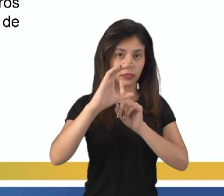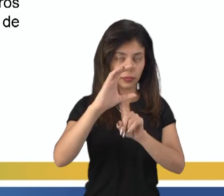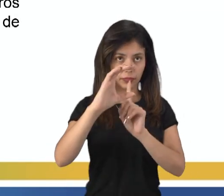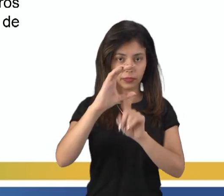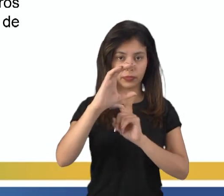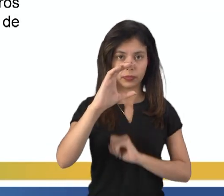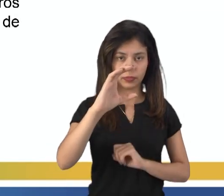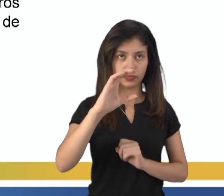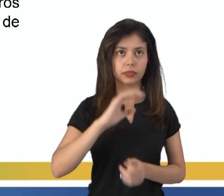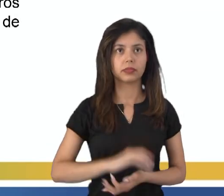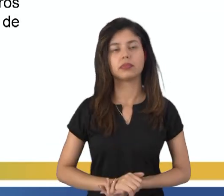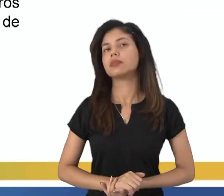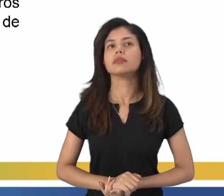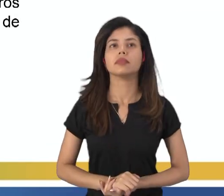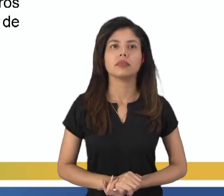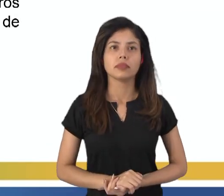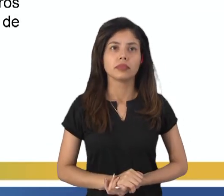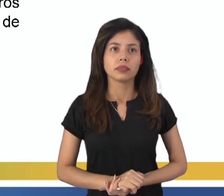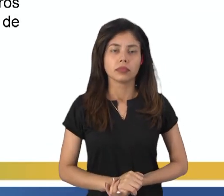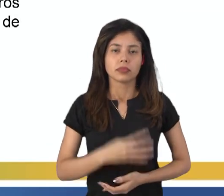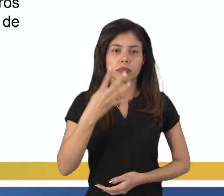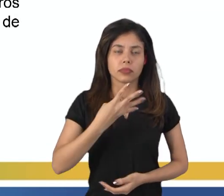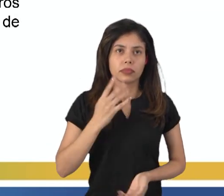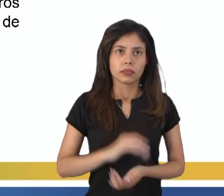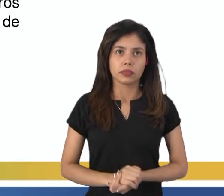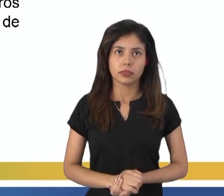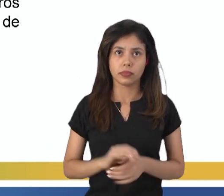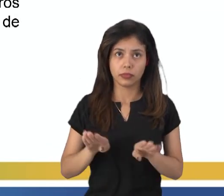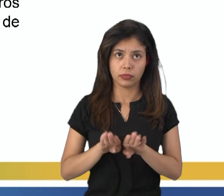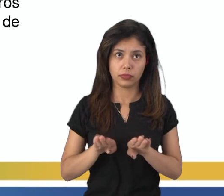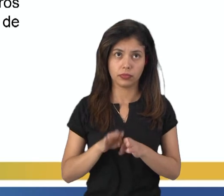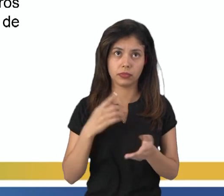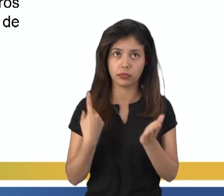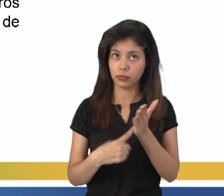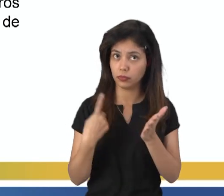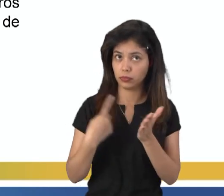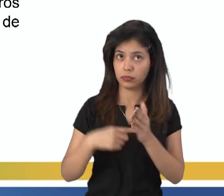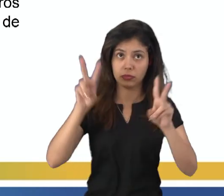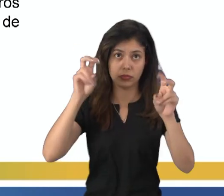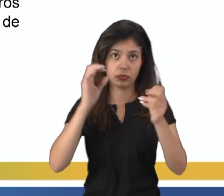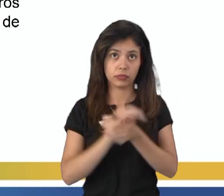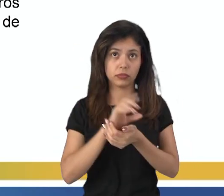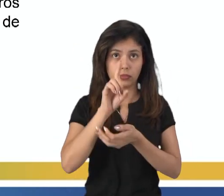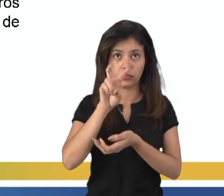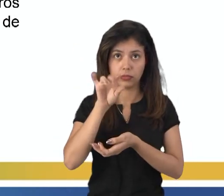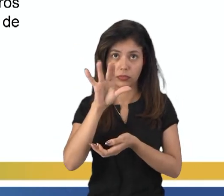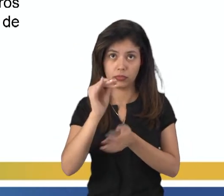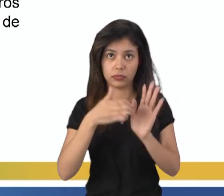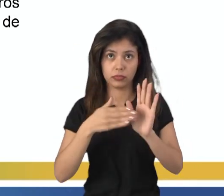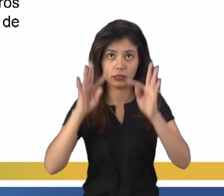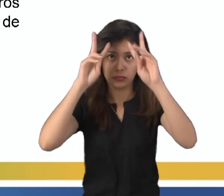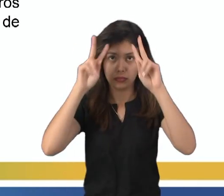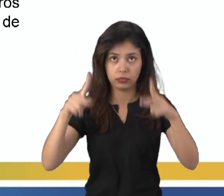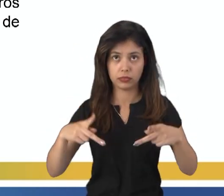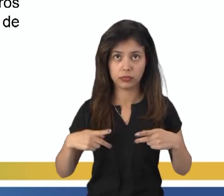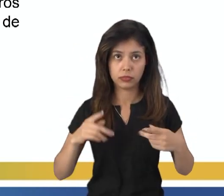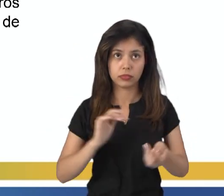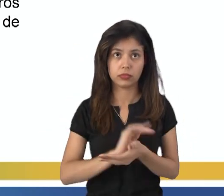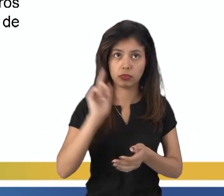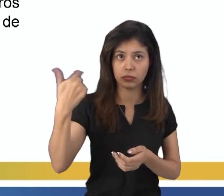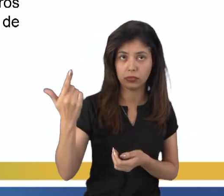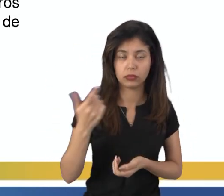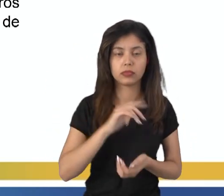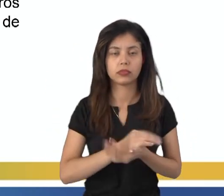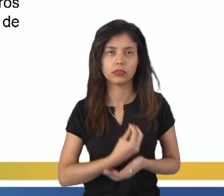Darwin. E na questão 4 nós temos o seguinte: de acordo com a teoria proposta por Darwin, humanos e